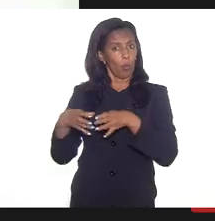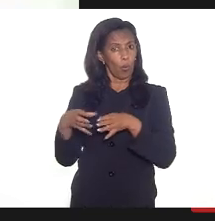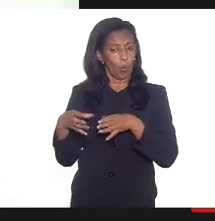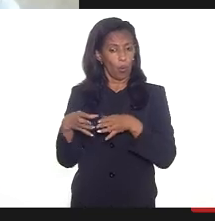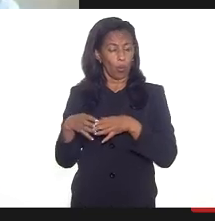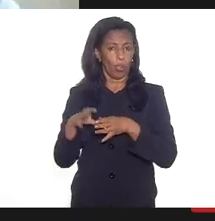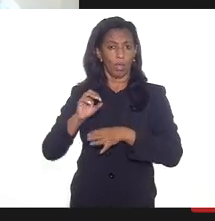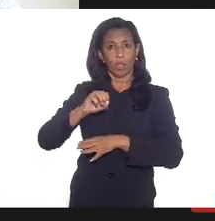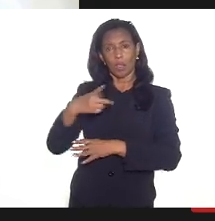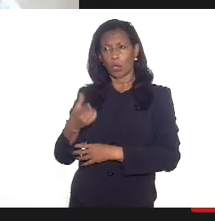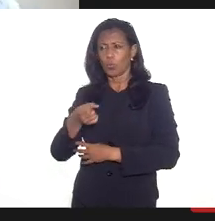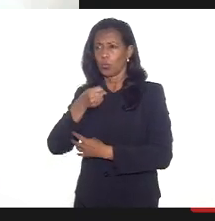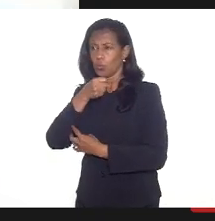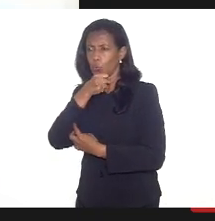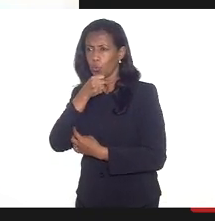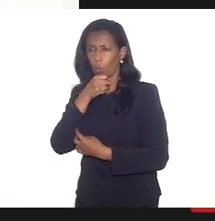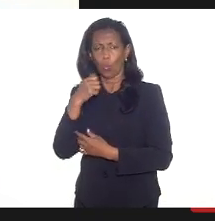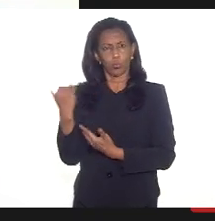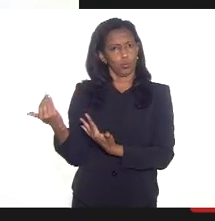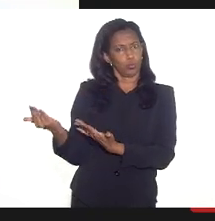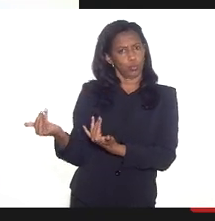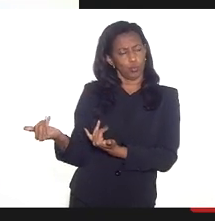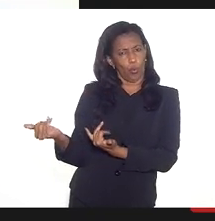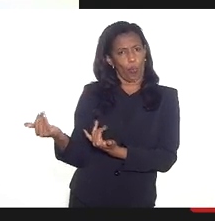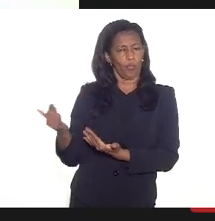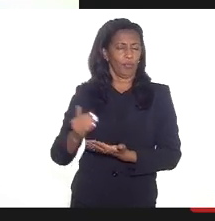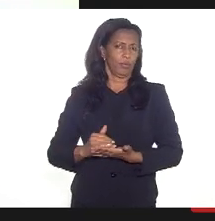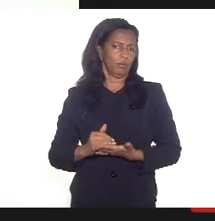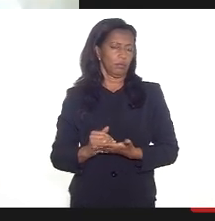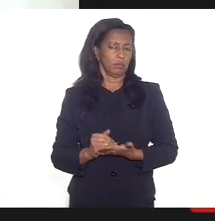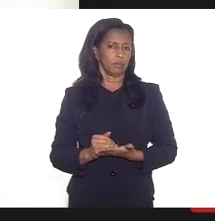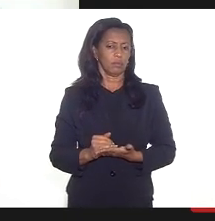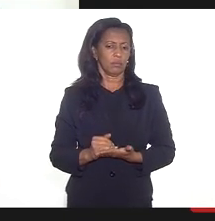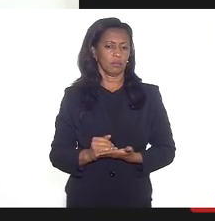conselho de idoso, da criança, do adolescente,